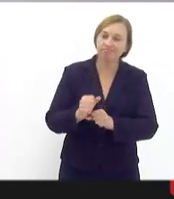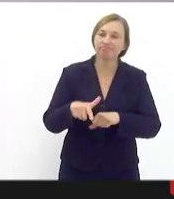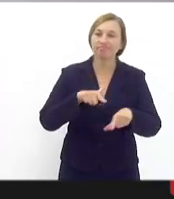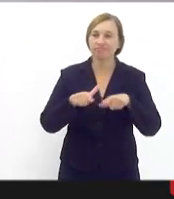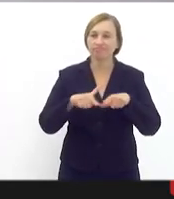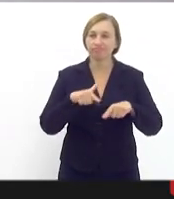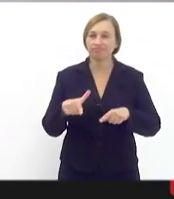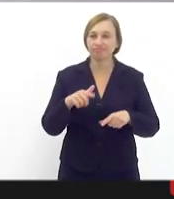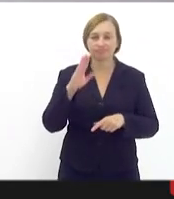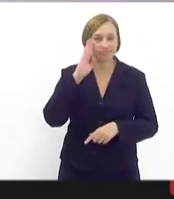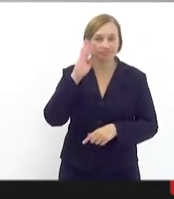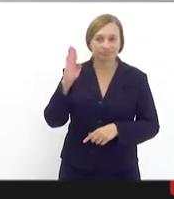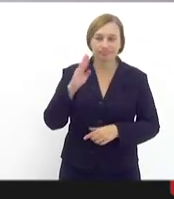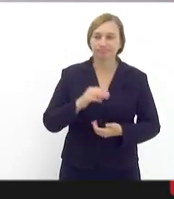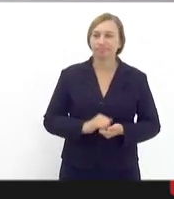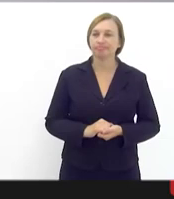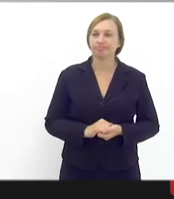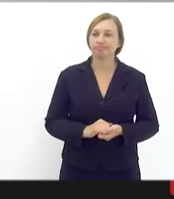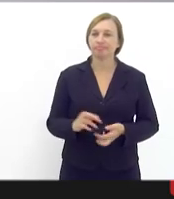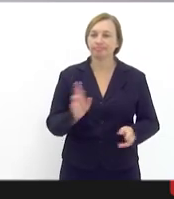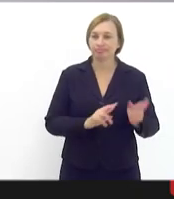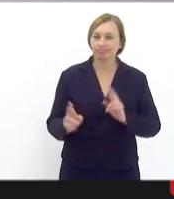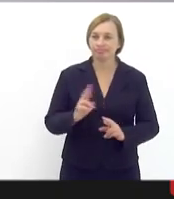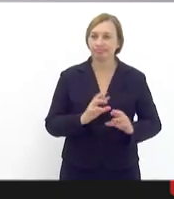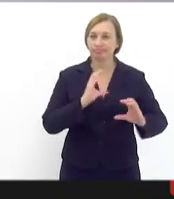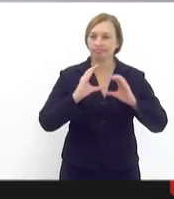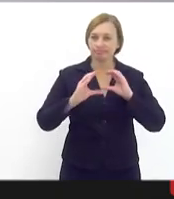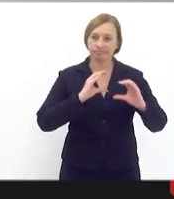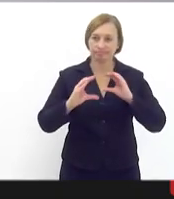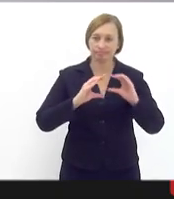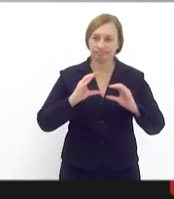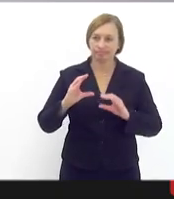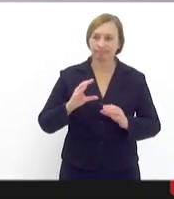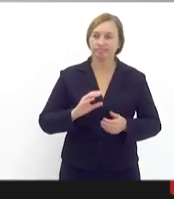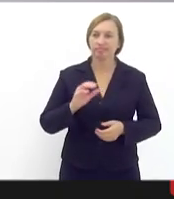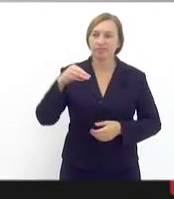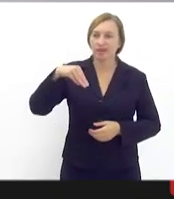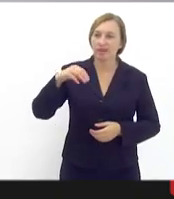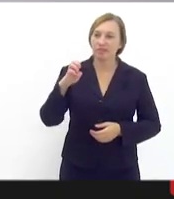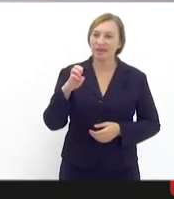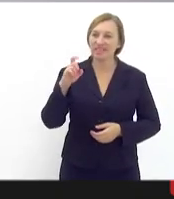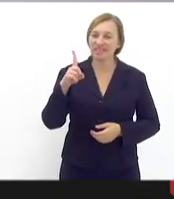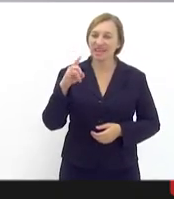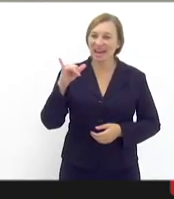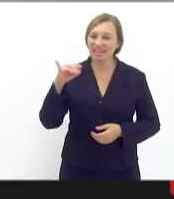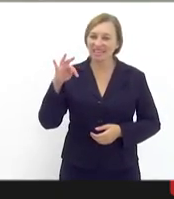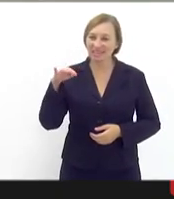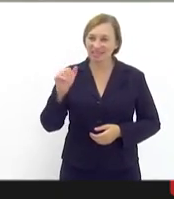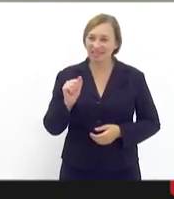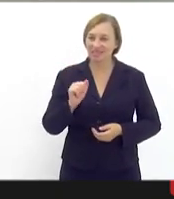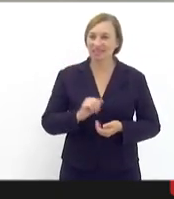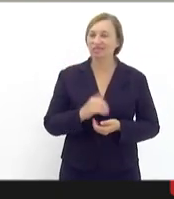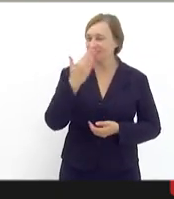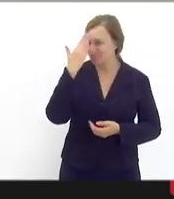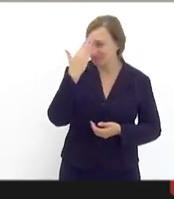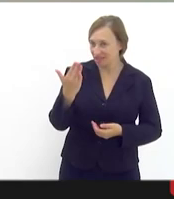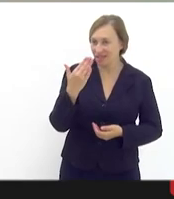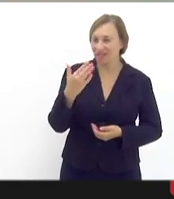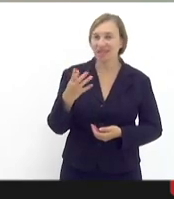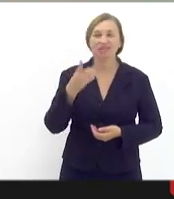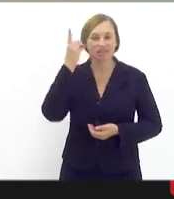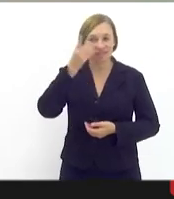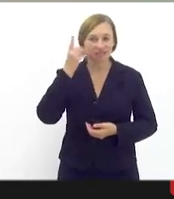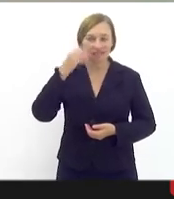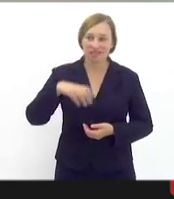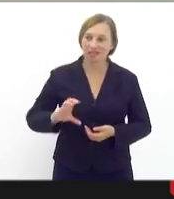trabalho específico relacionado à comunicação, educação midiática. Ingrid, obrigada. Deputado Carlos Mink,